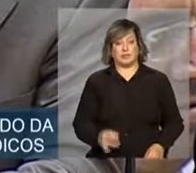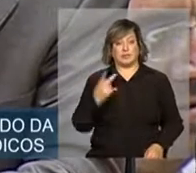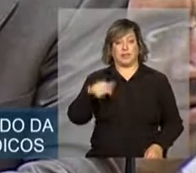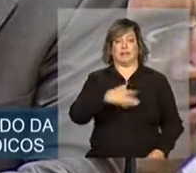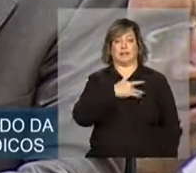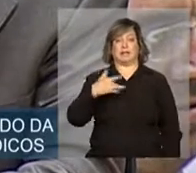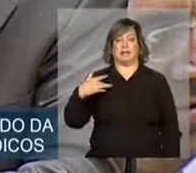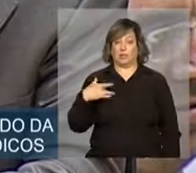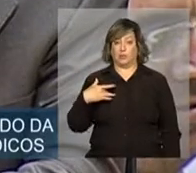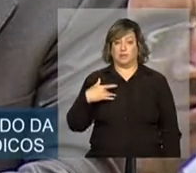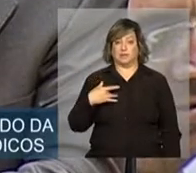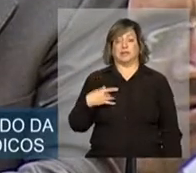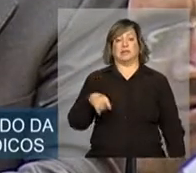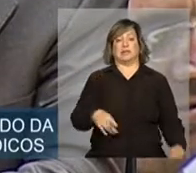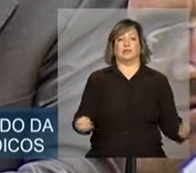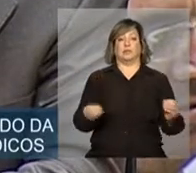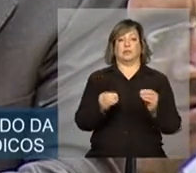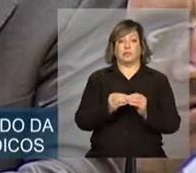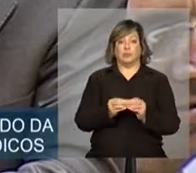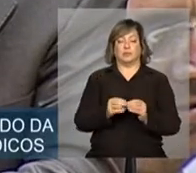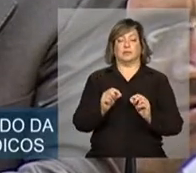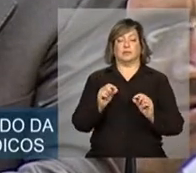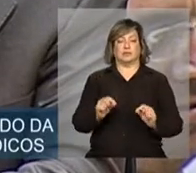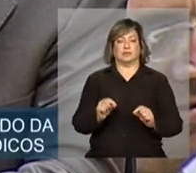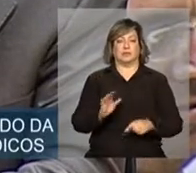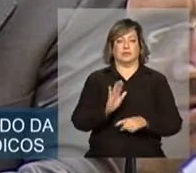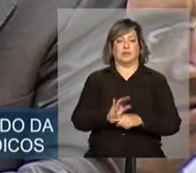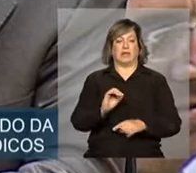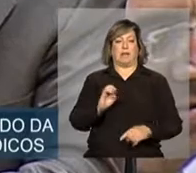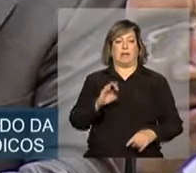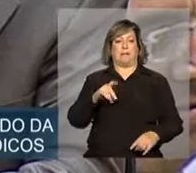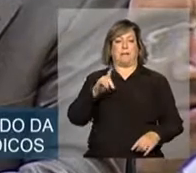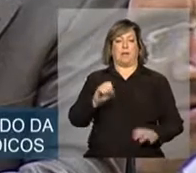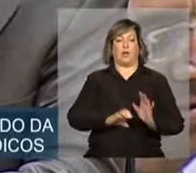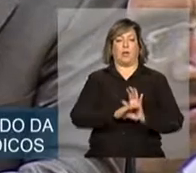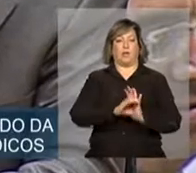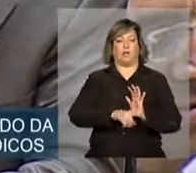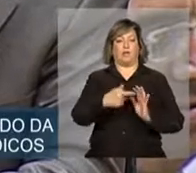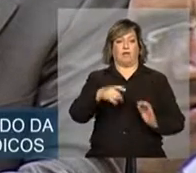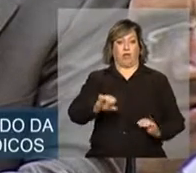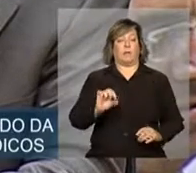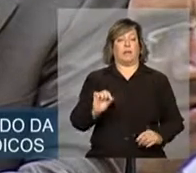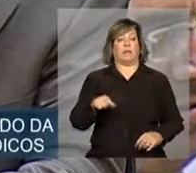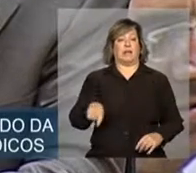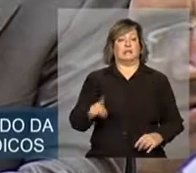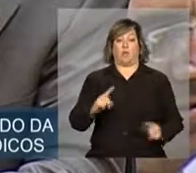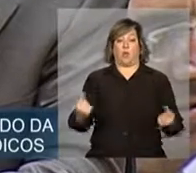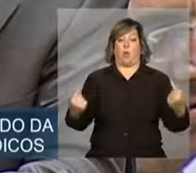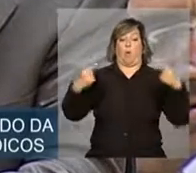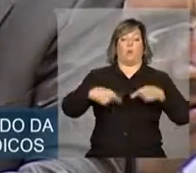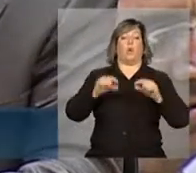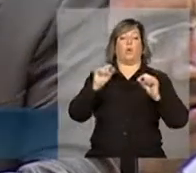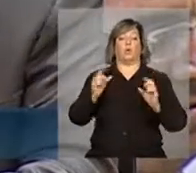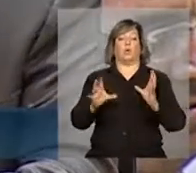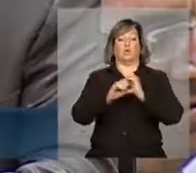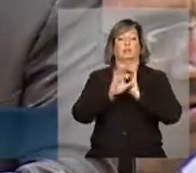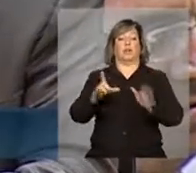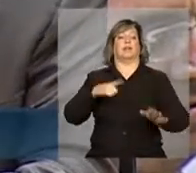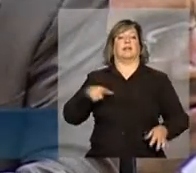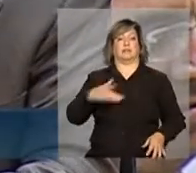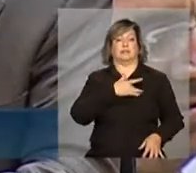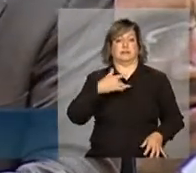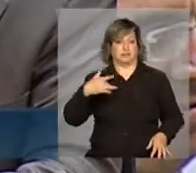adicional ao estabelecido pelo Mercosul na 29 ou seja ele não compete com que já temos de orçamento da Saúde